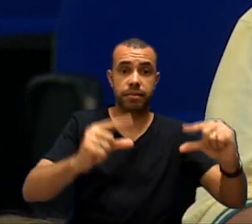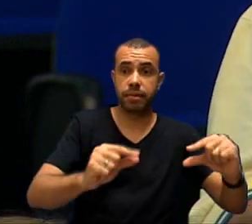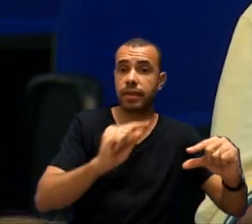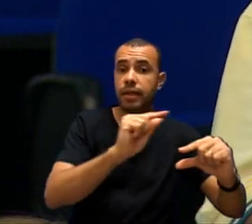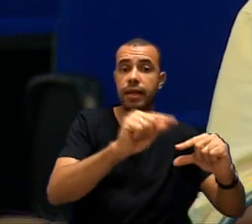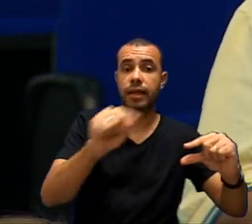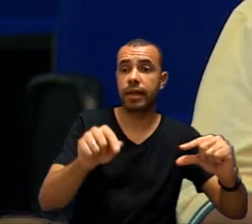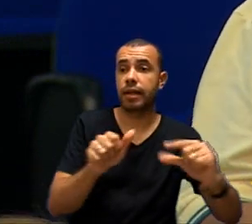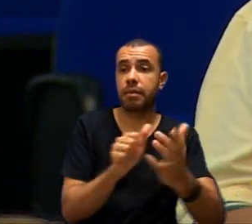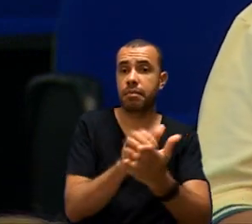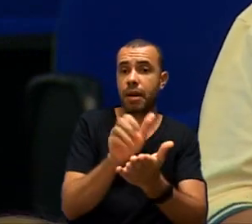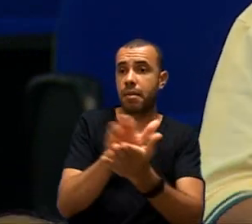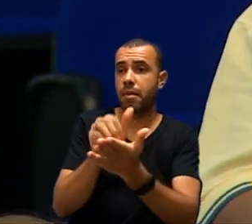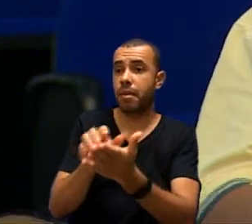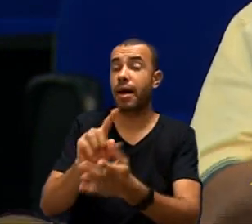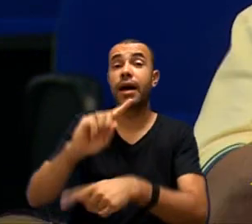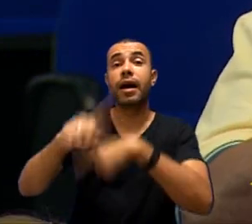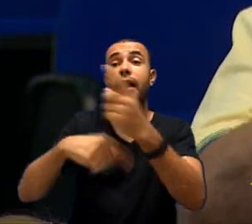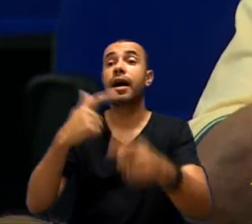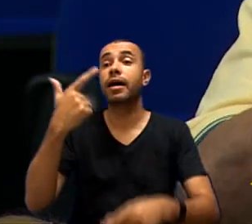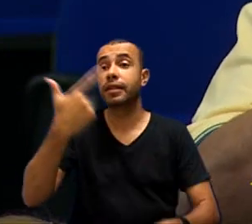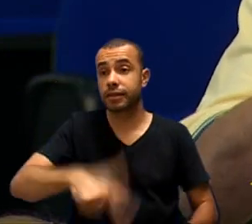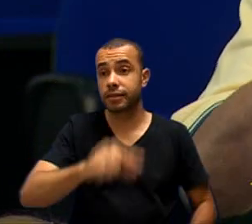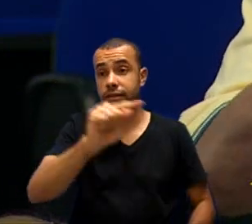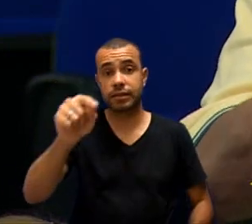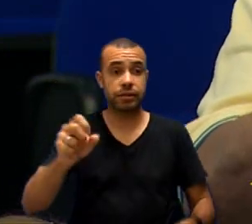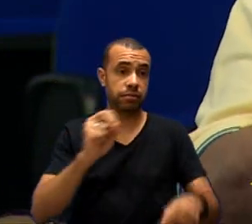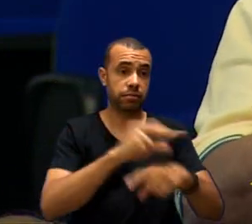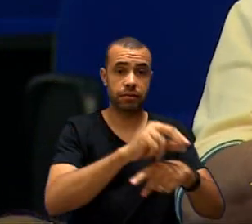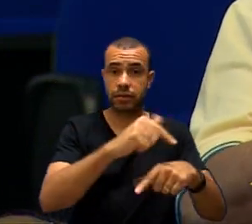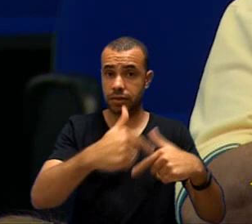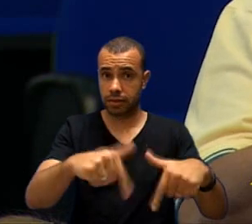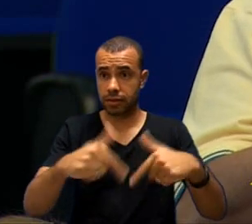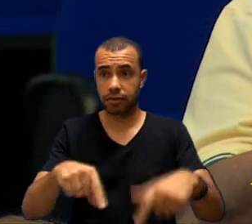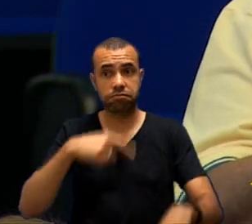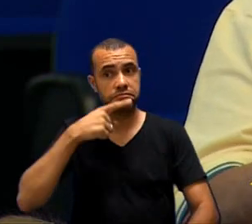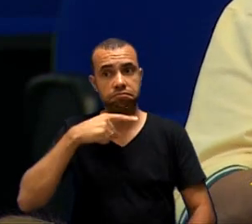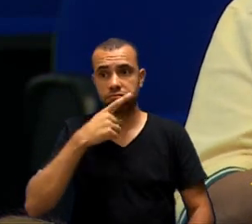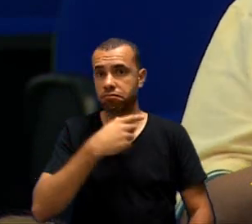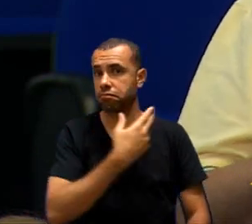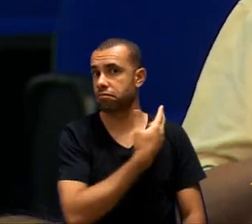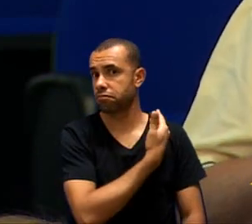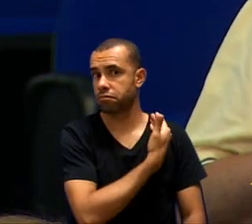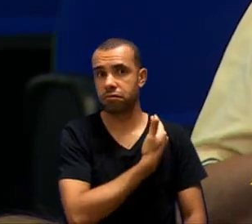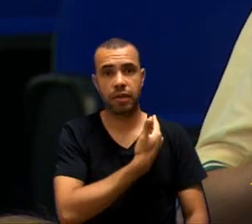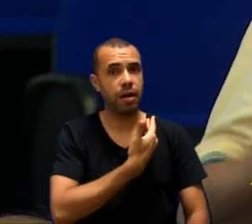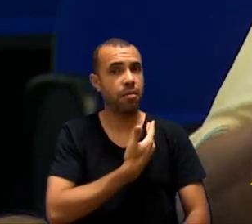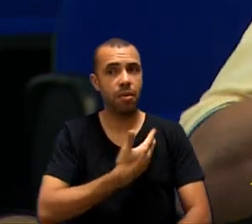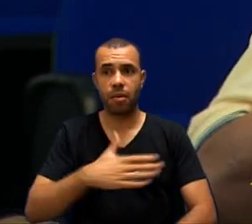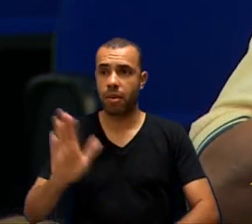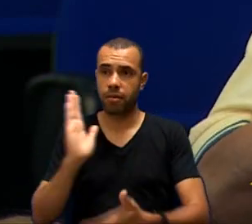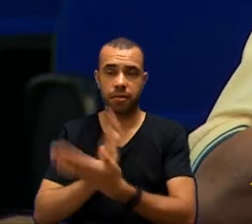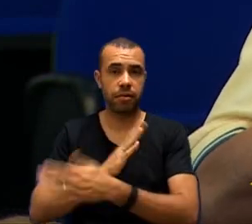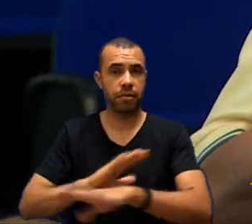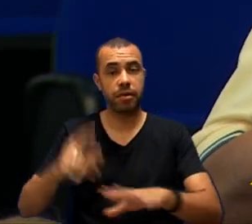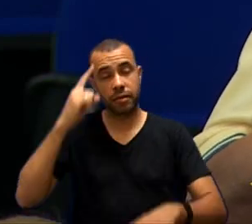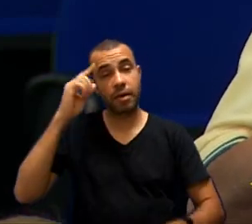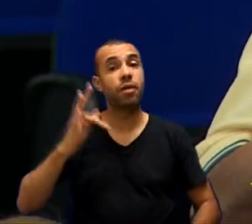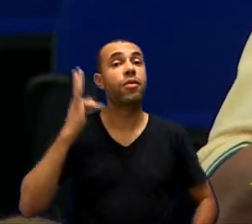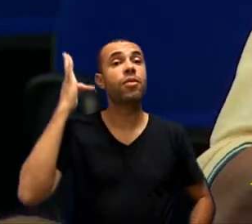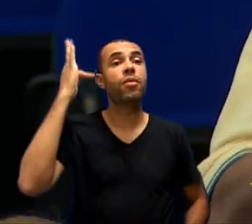trabalho. Então, pensar-se em aumentar ainda o efetivo para trabalhar é impensável do meu ponto de